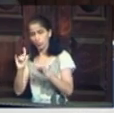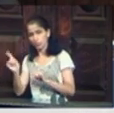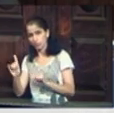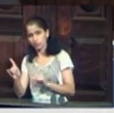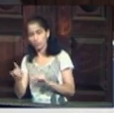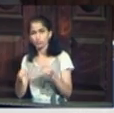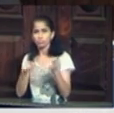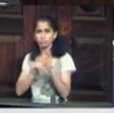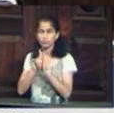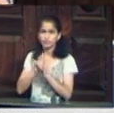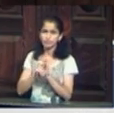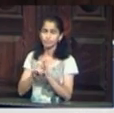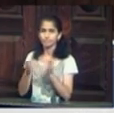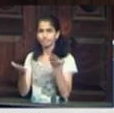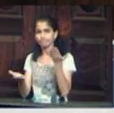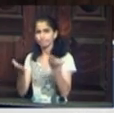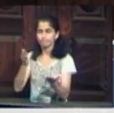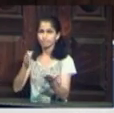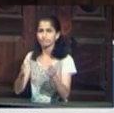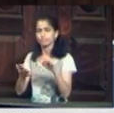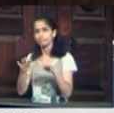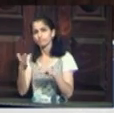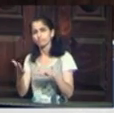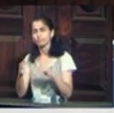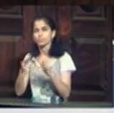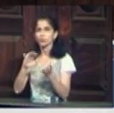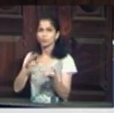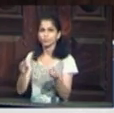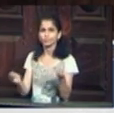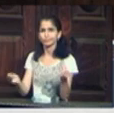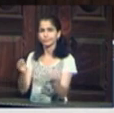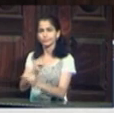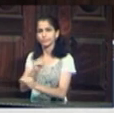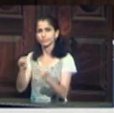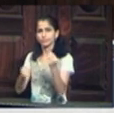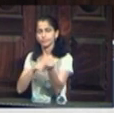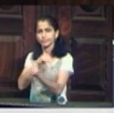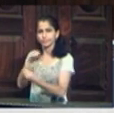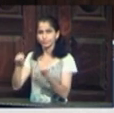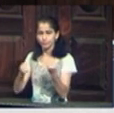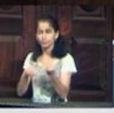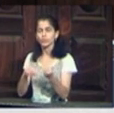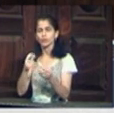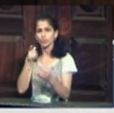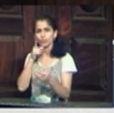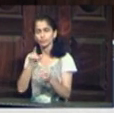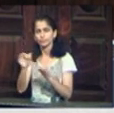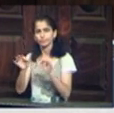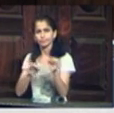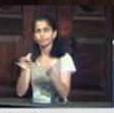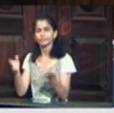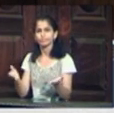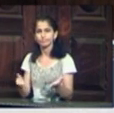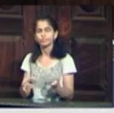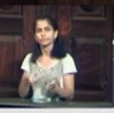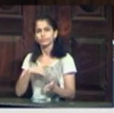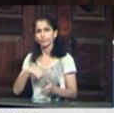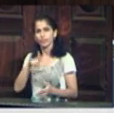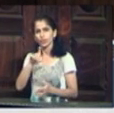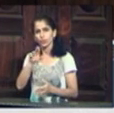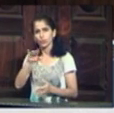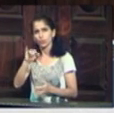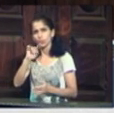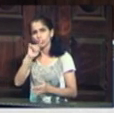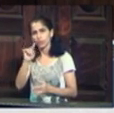aí um meio termo, fazendo um mix das apresentações de projetos do deputado Luiz Paulo,